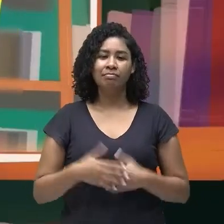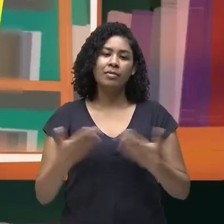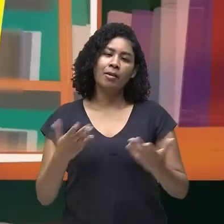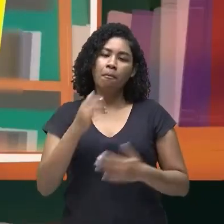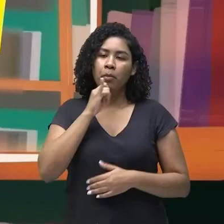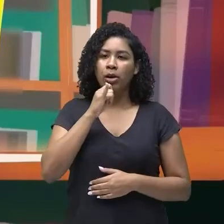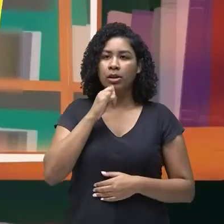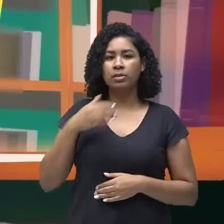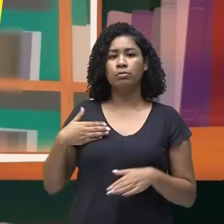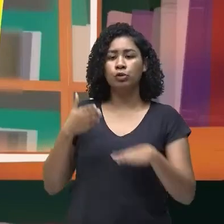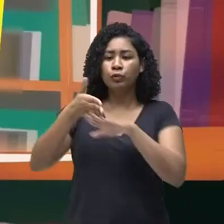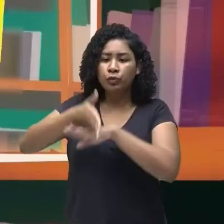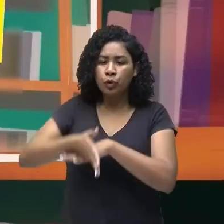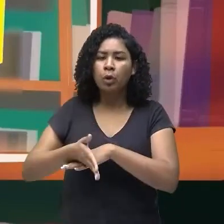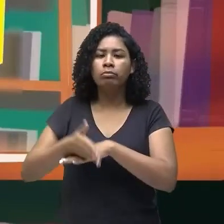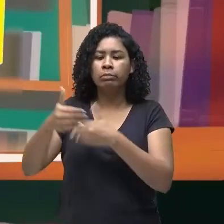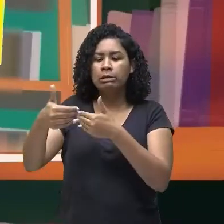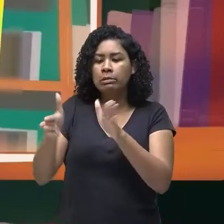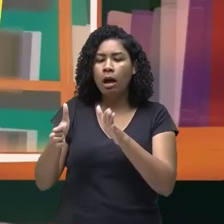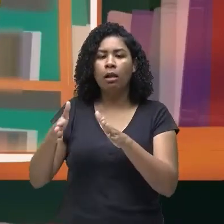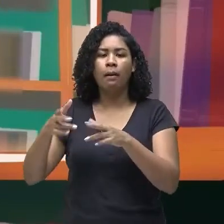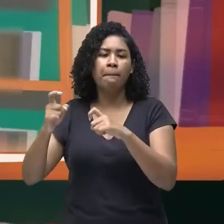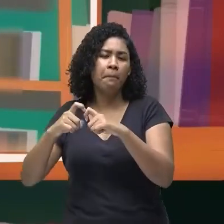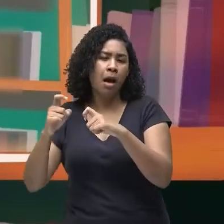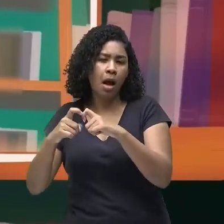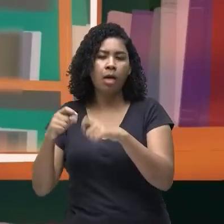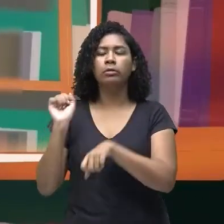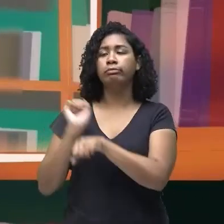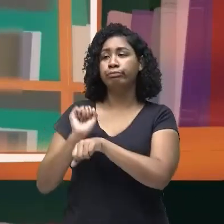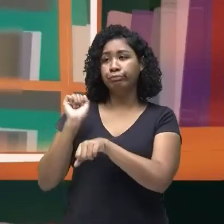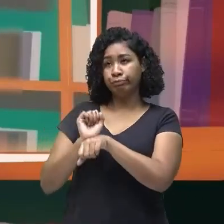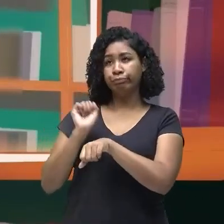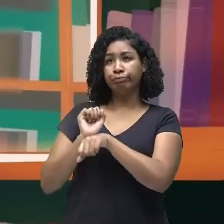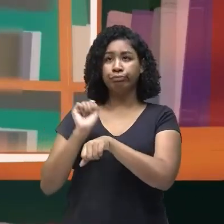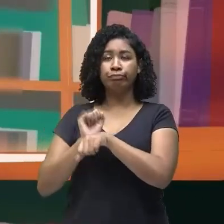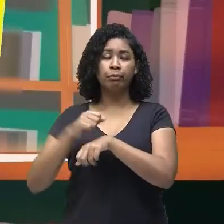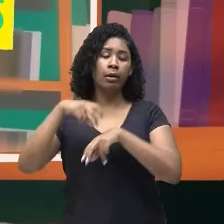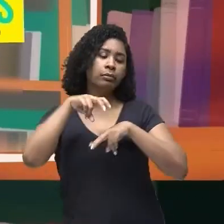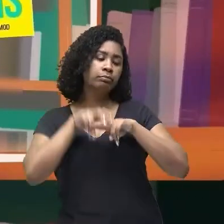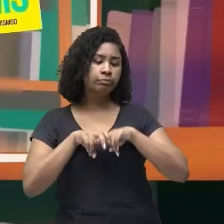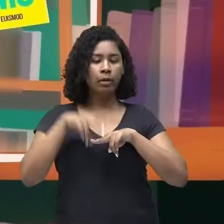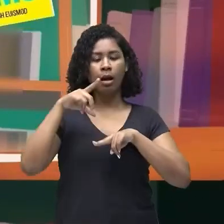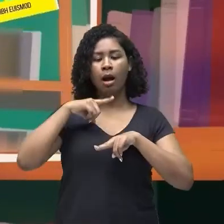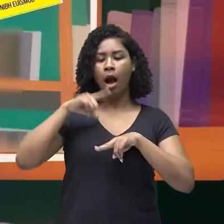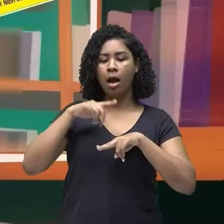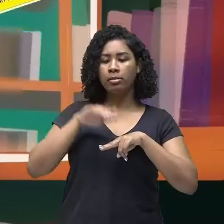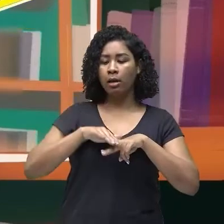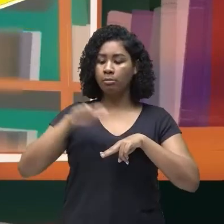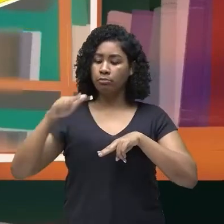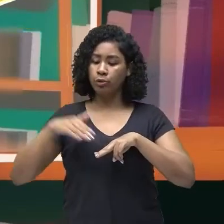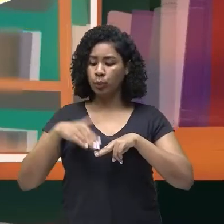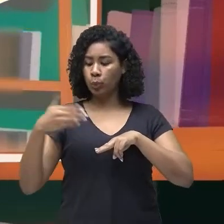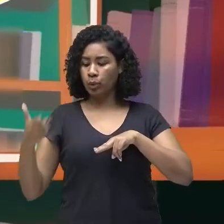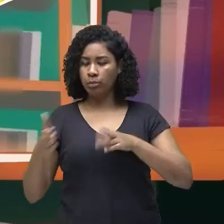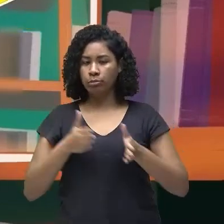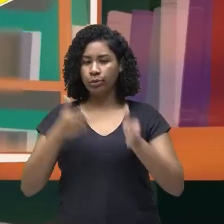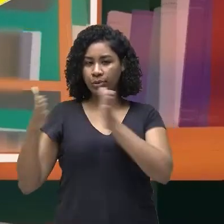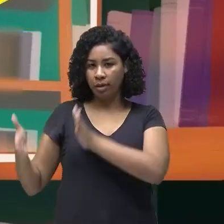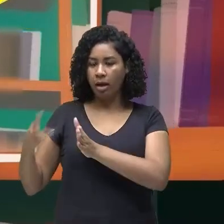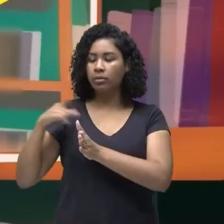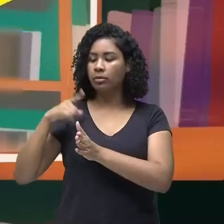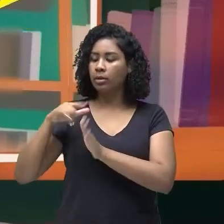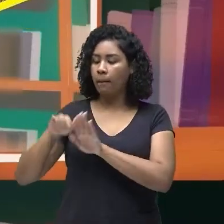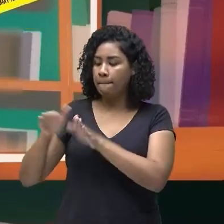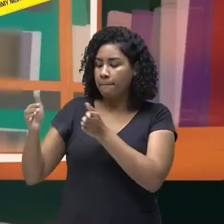consultório, por exemplo, esperar algum atendimento e geralmente tem aquelas mesas com várias revistas, é uma boa oportunidade